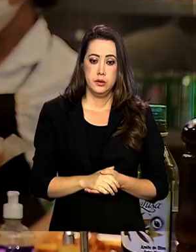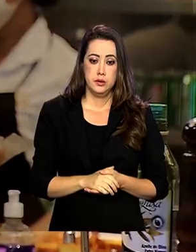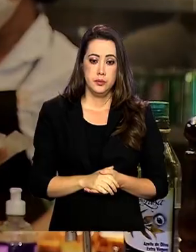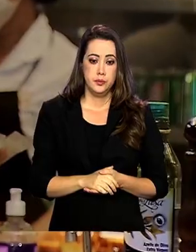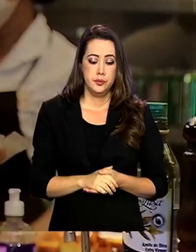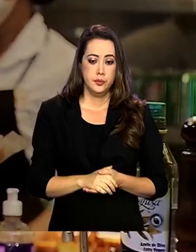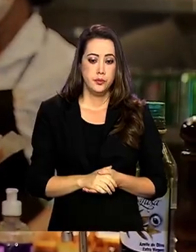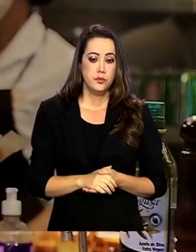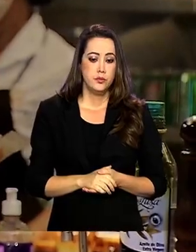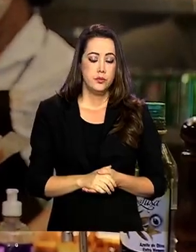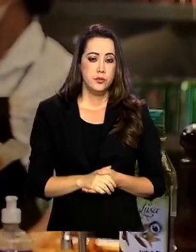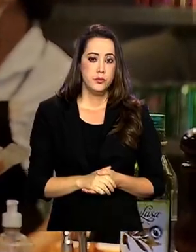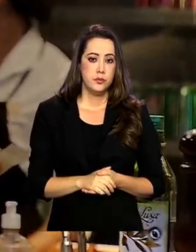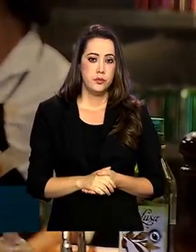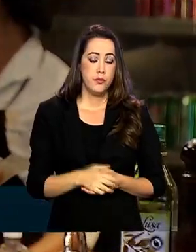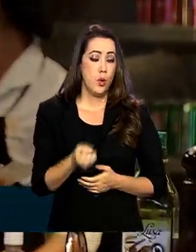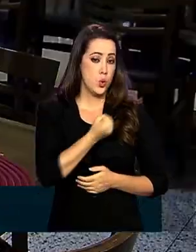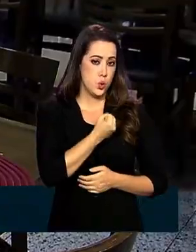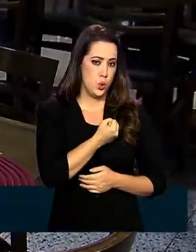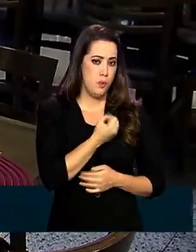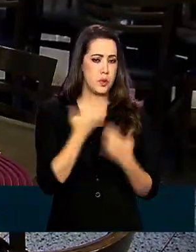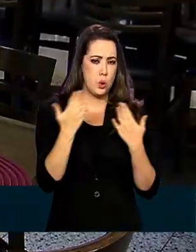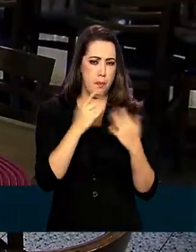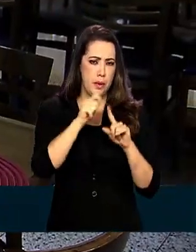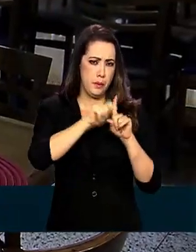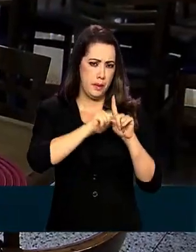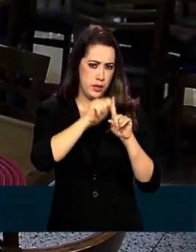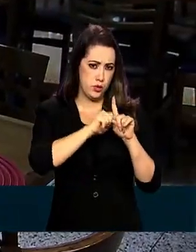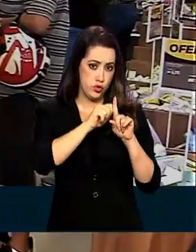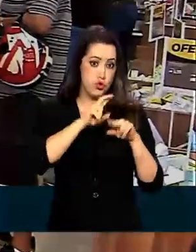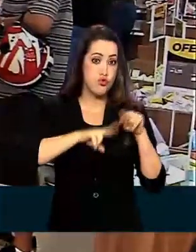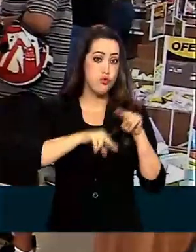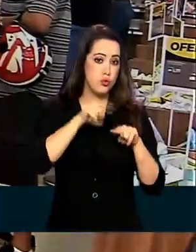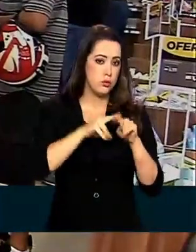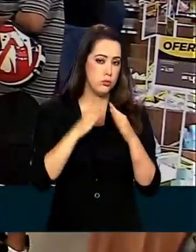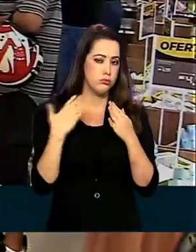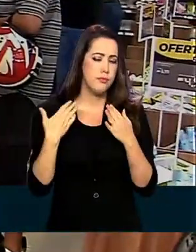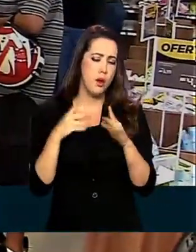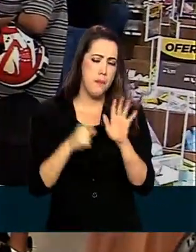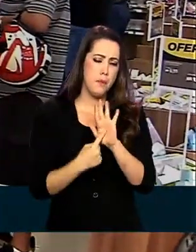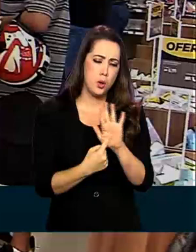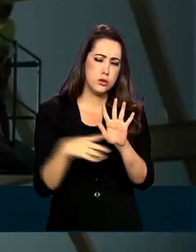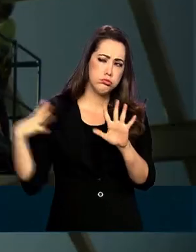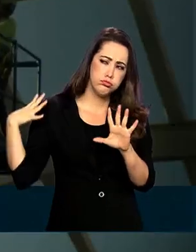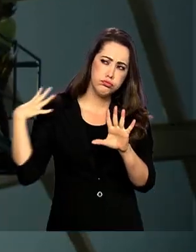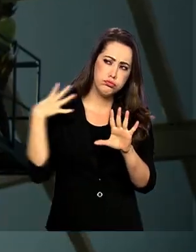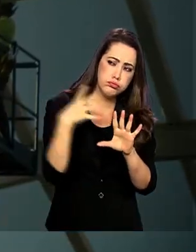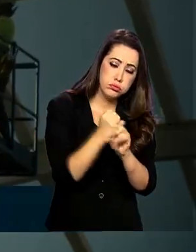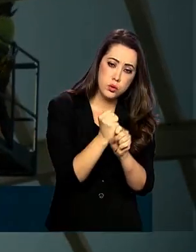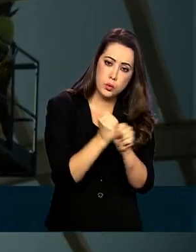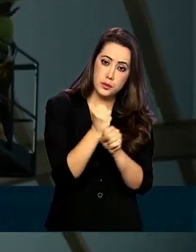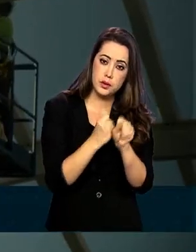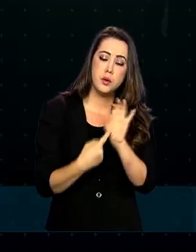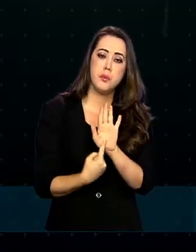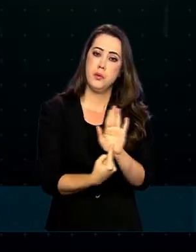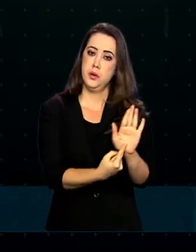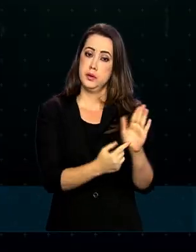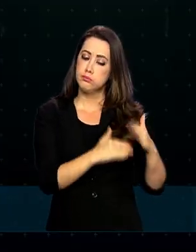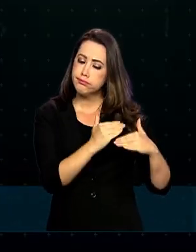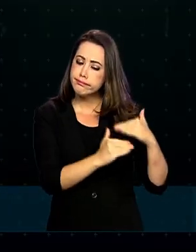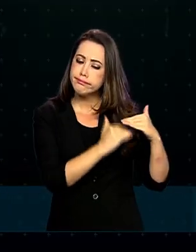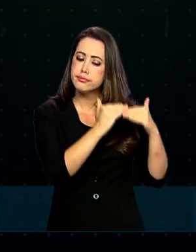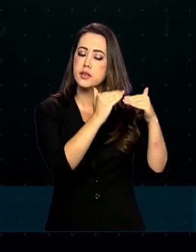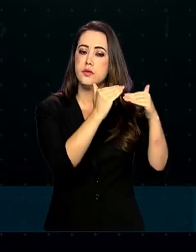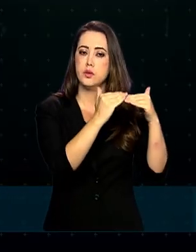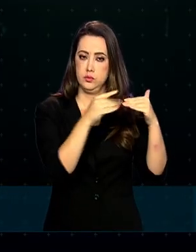Os dados são relativos a junho e ao acumulado do ano e revelam uma retomada do mercado de trabalho. Em